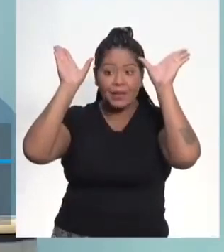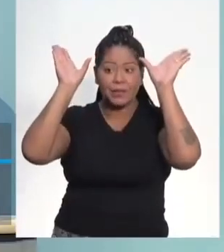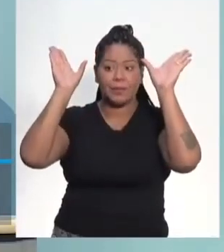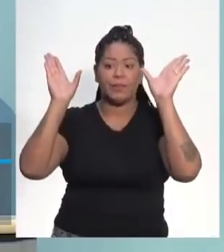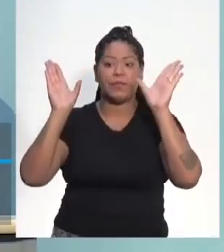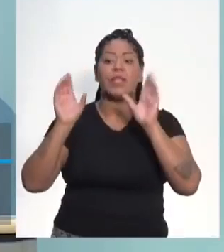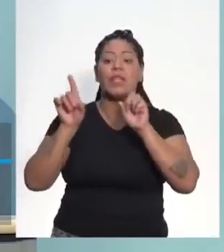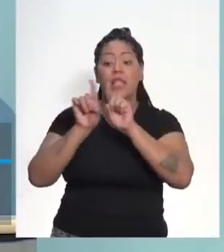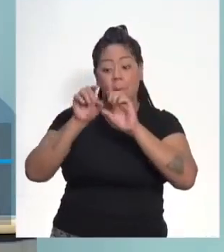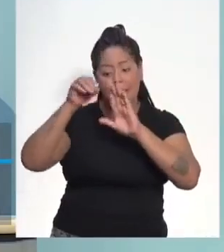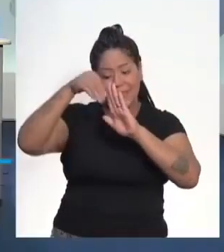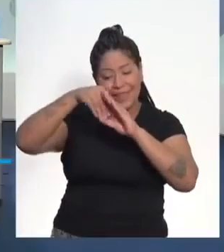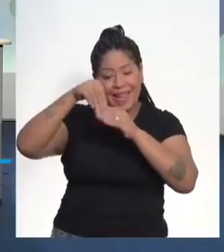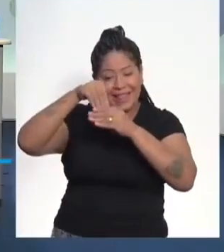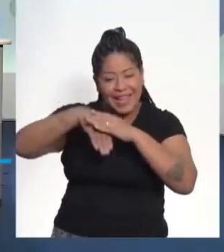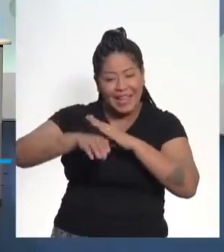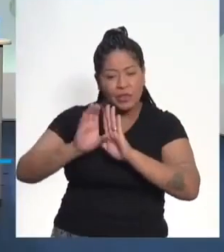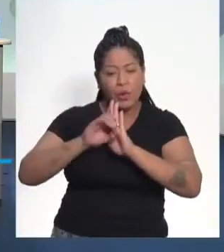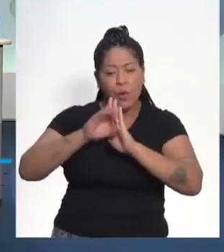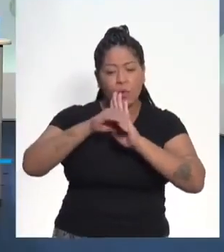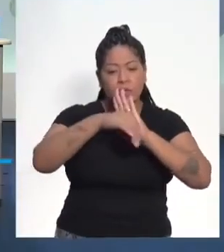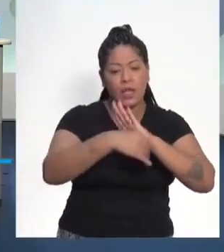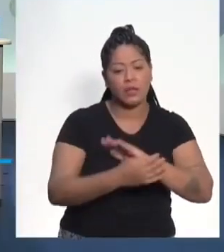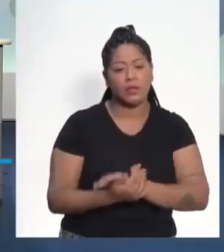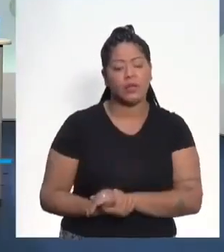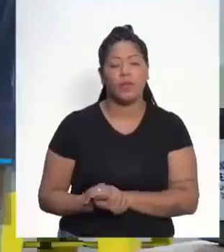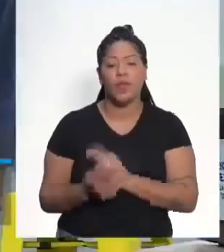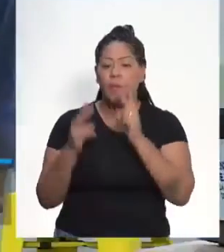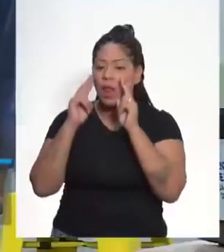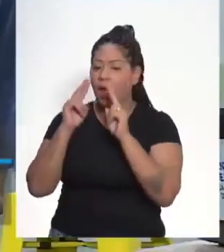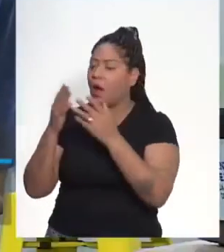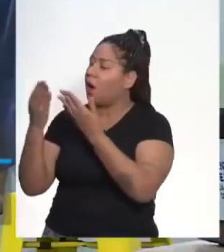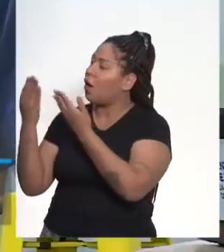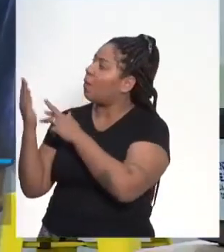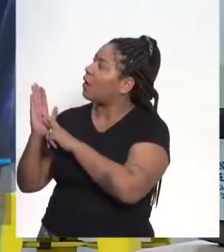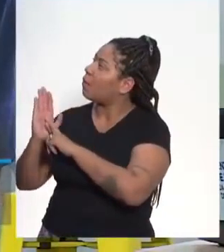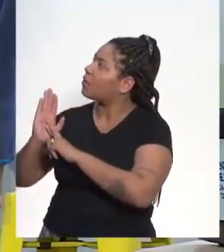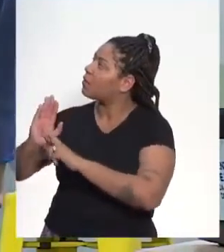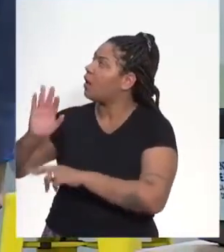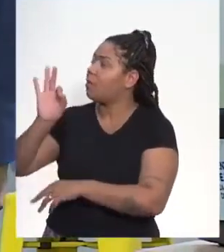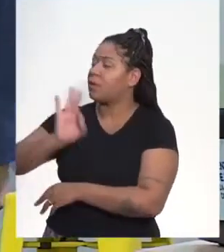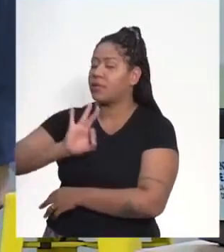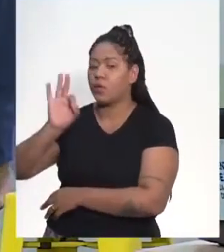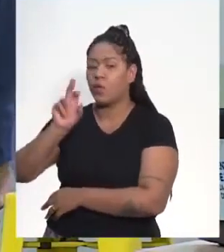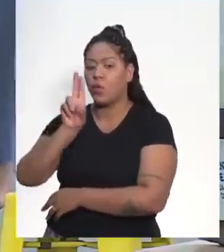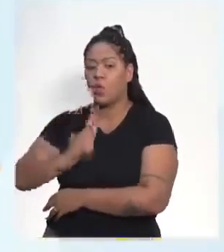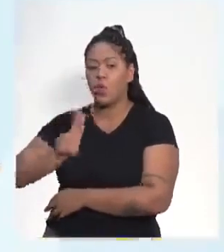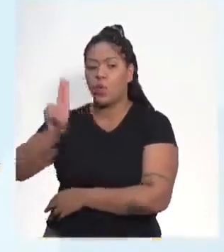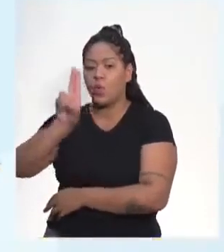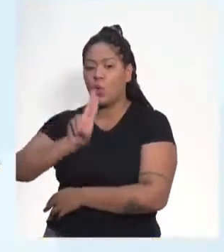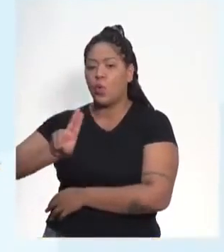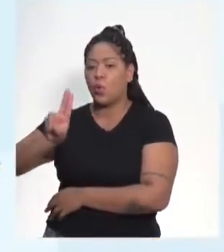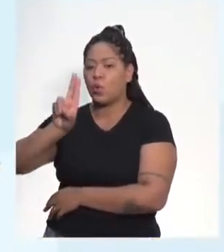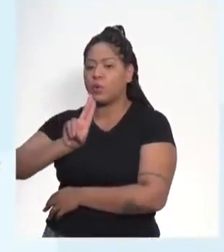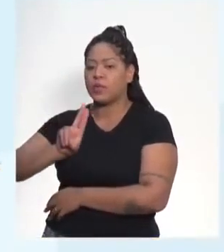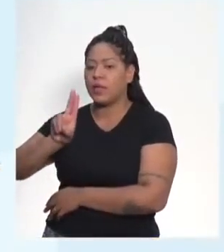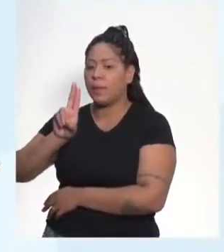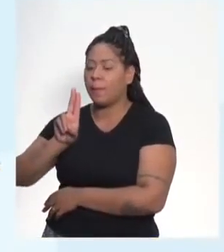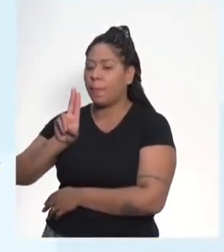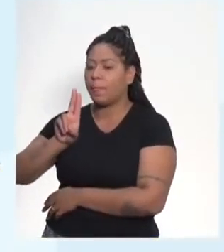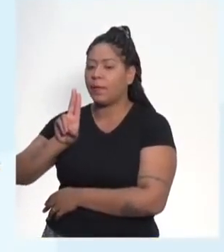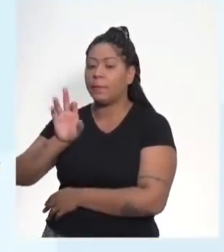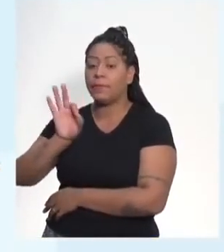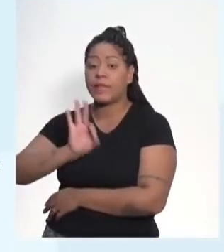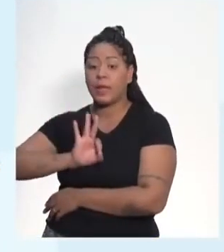Eu acho que essa é a ideia. Sim, é isso mesmo. Tudo bem? Vamos lá. Para a representação da porcentagem, usa-se, a gente já falou dele, o famoso símbolo